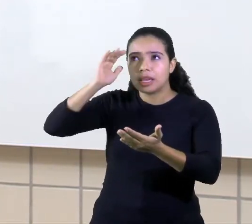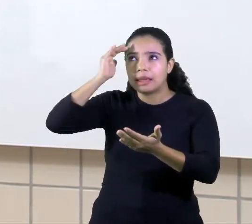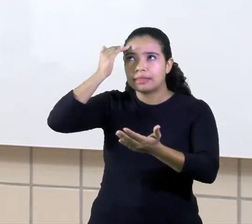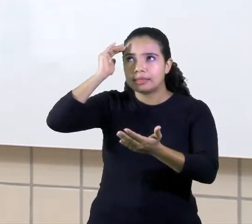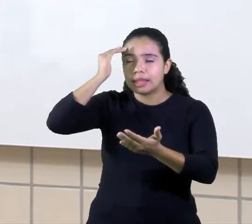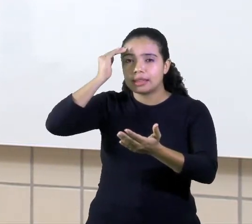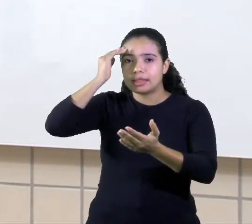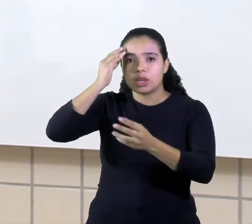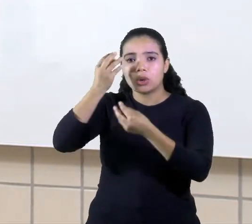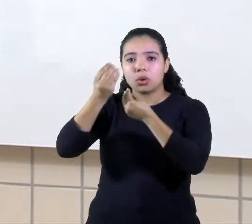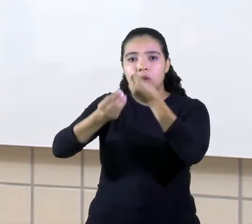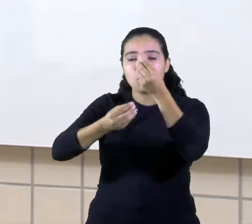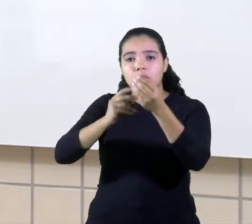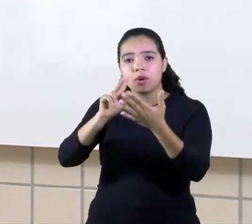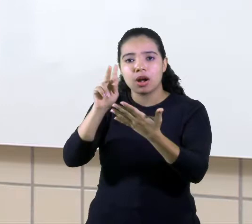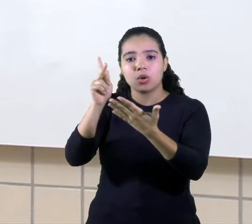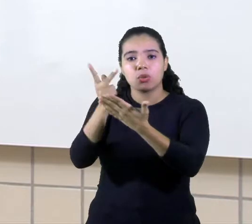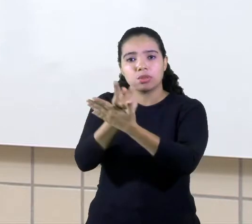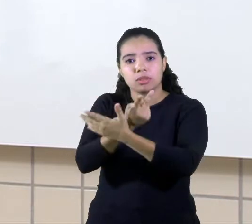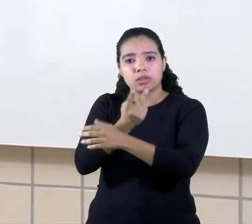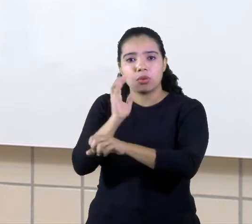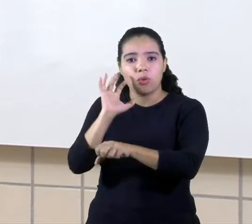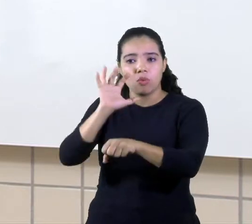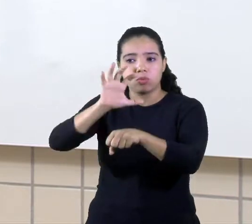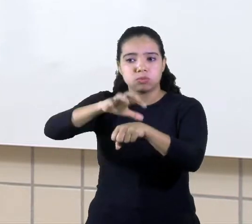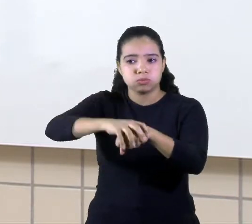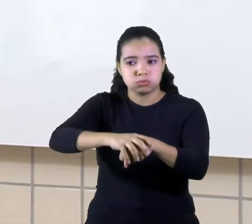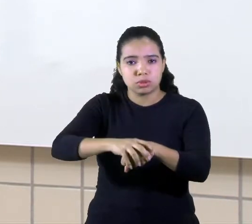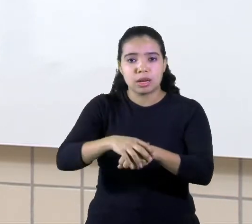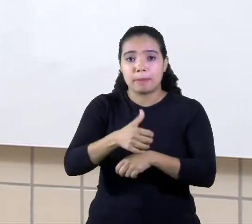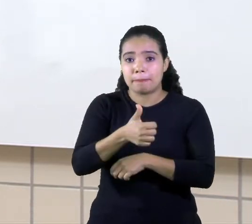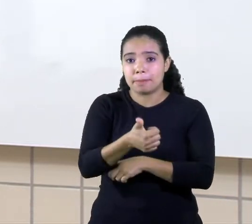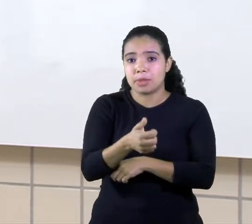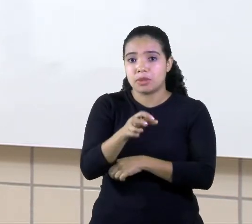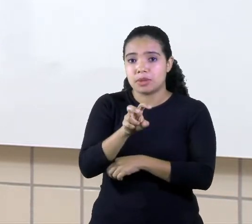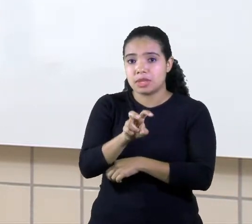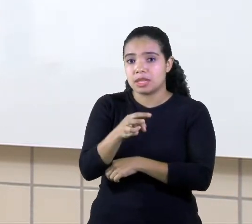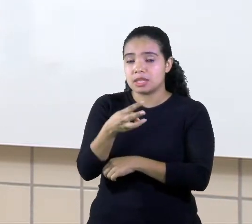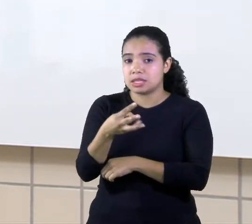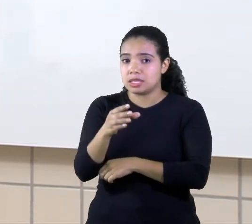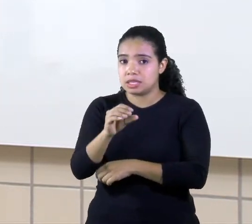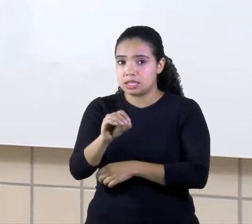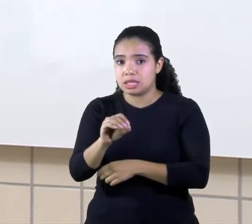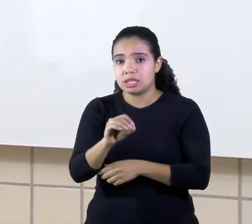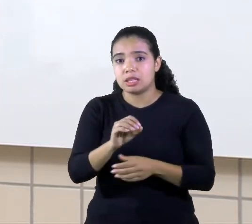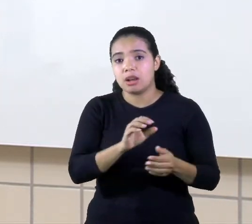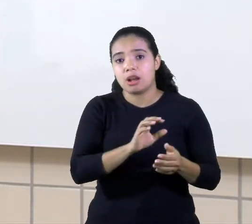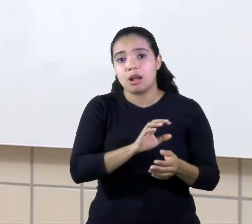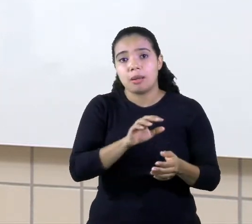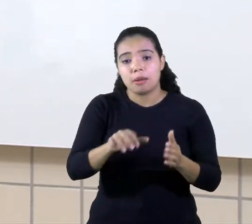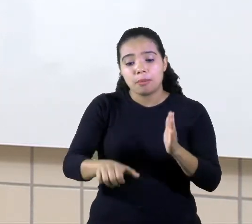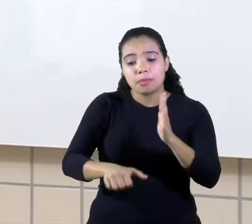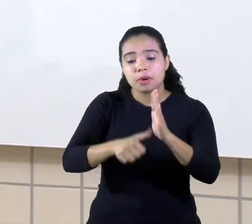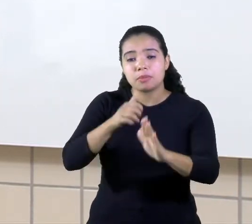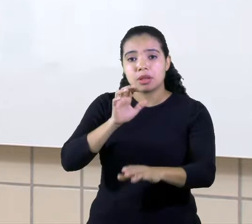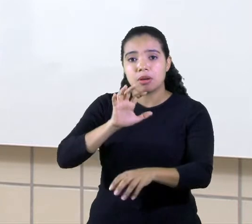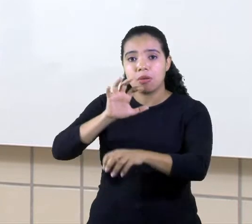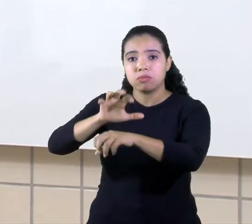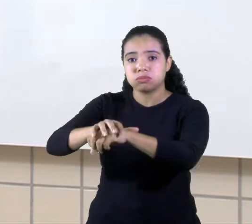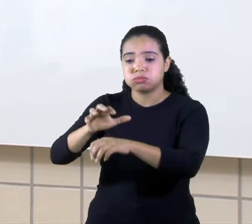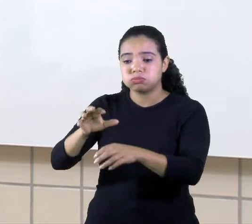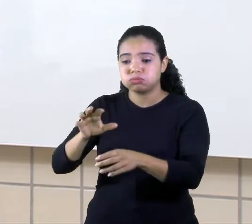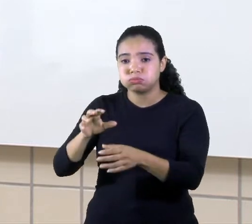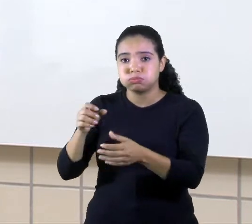nossa colonização. A partir de 1530, surgem as primeiras posses de terra no Brasil, que são as